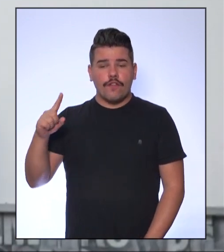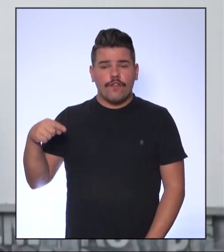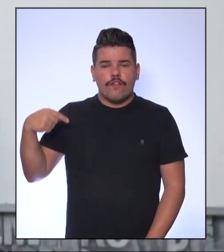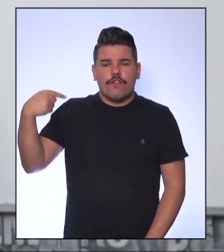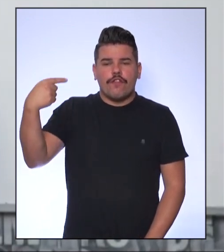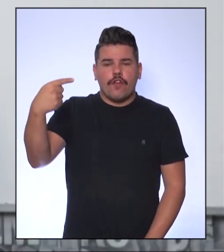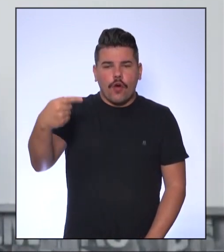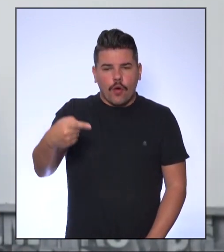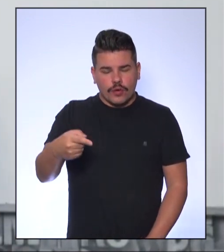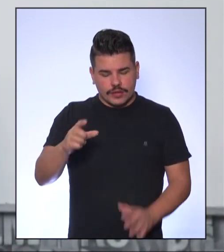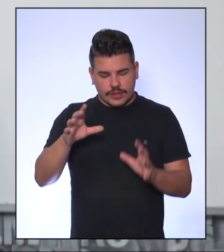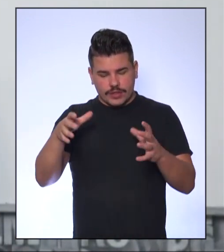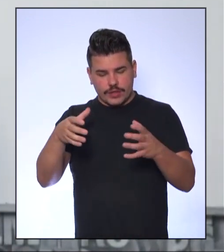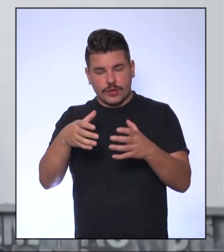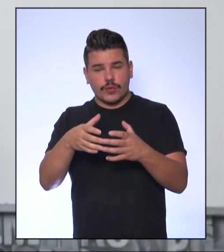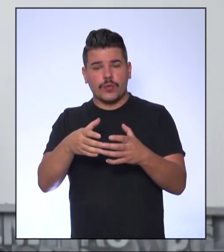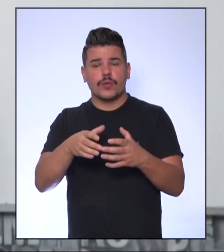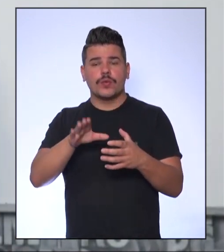centralização